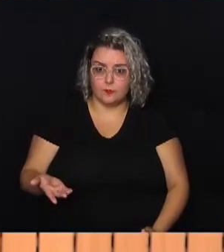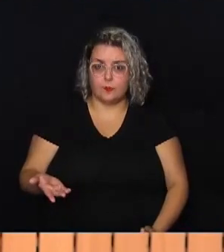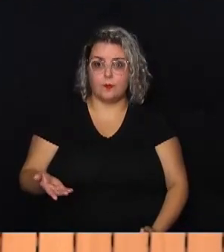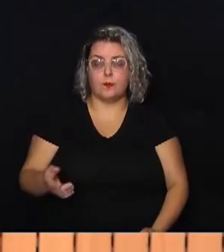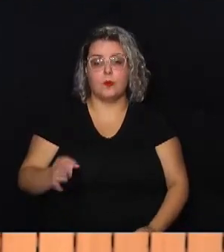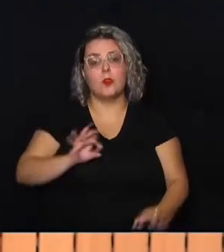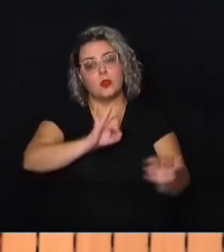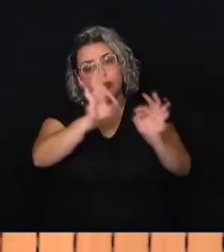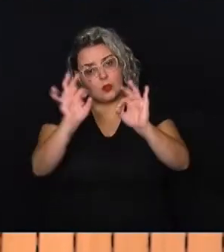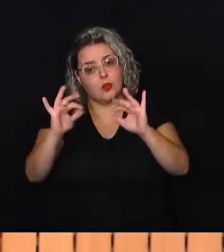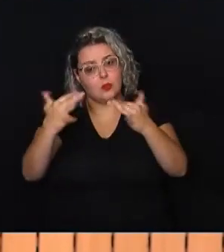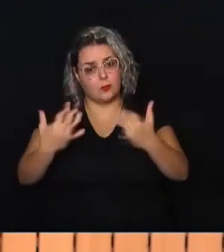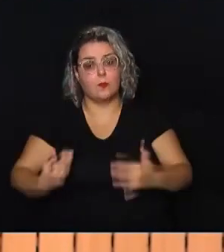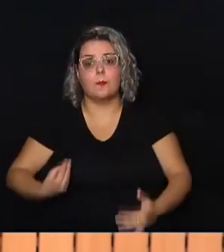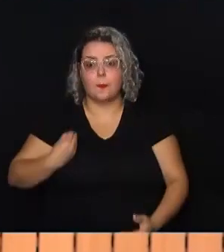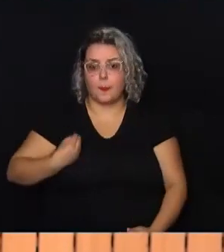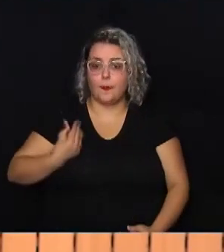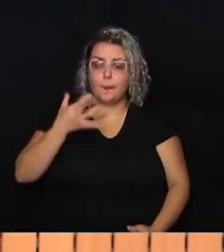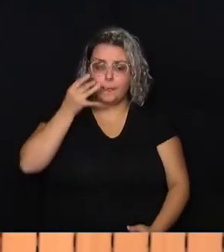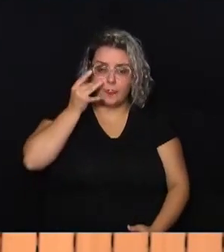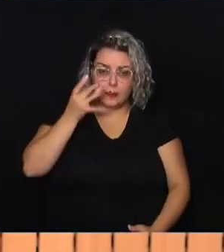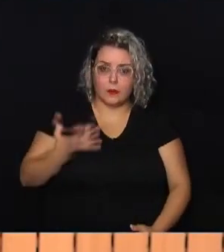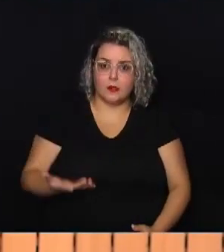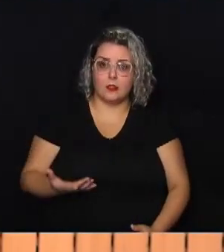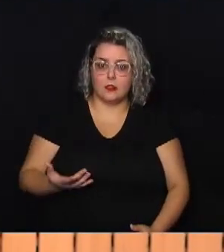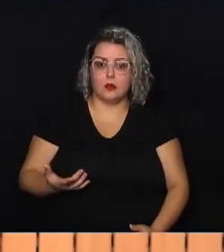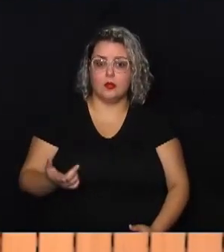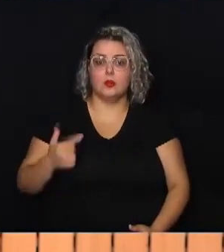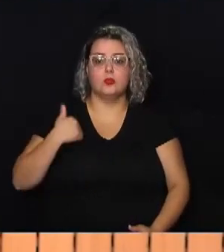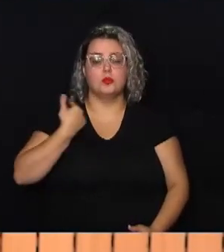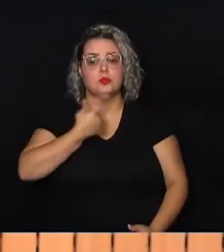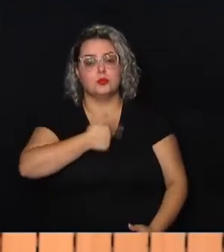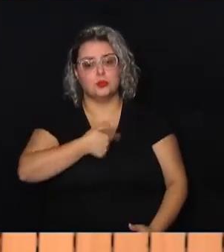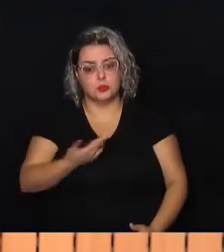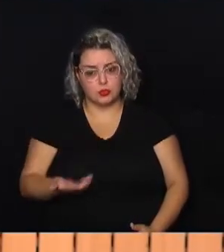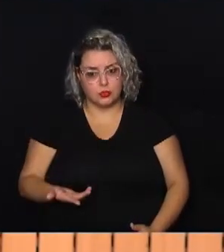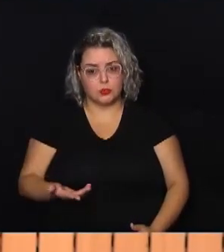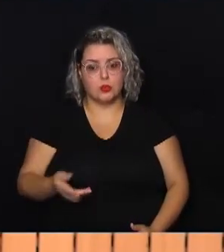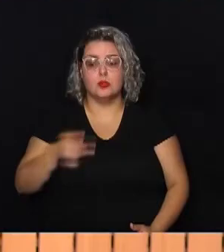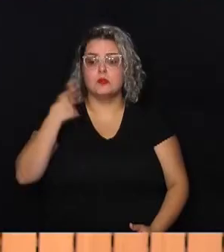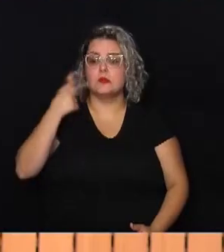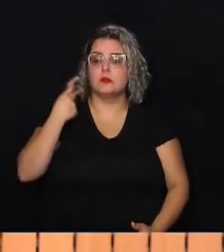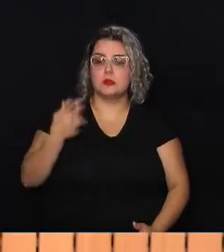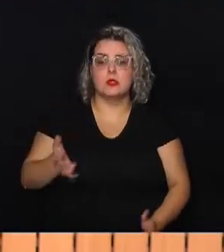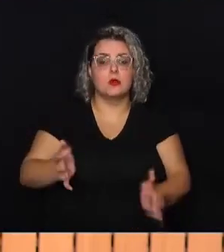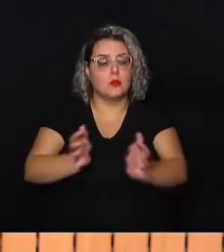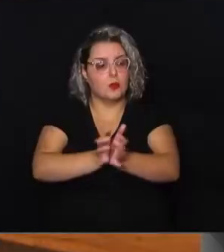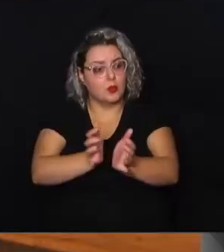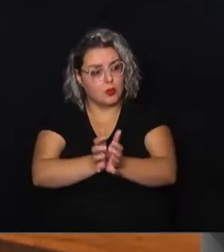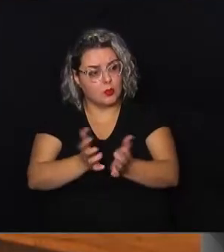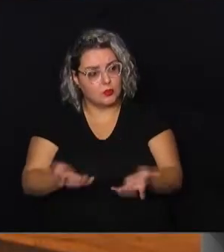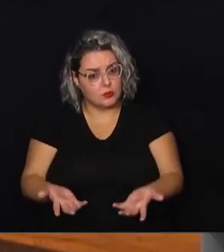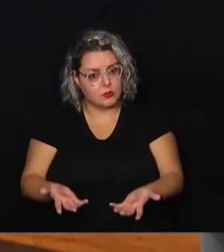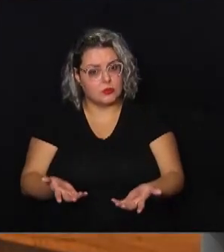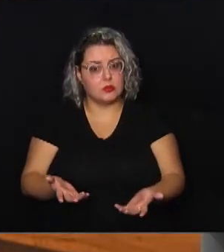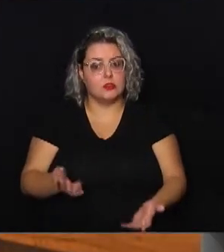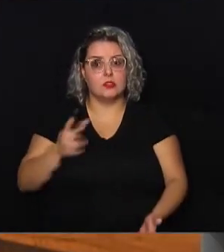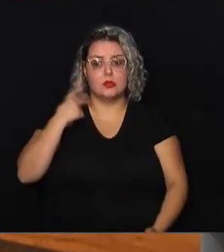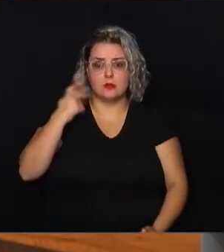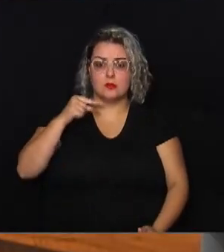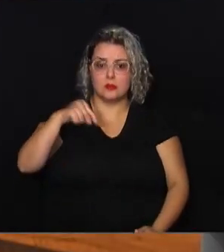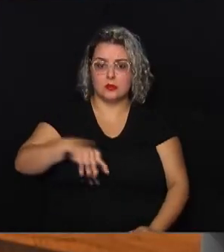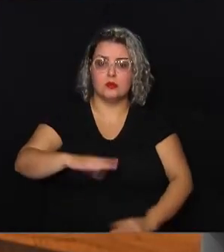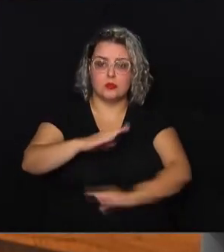estão nos assistindo, aqueles que se fazem presentes, os nossos vereadores da comissão e os vereadores dessa casa